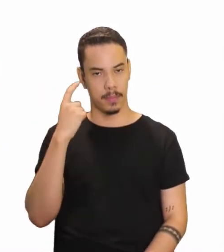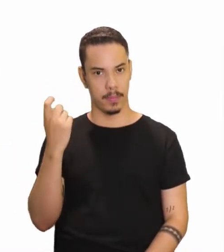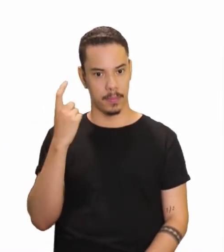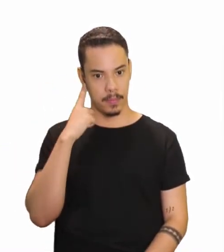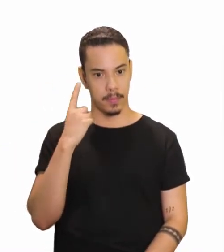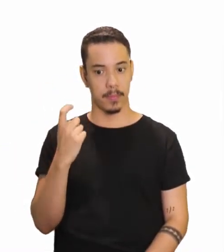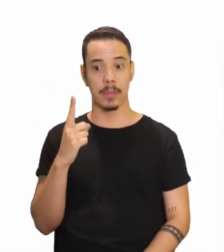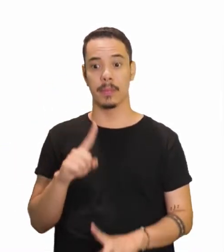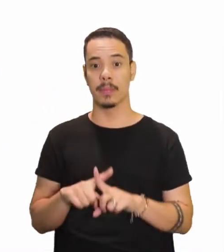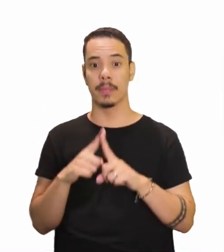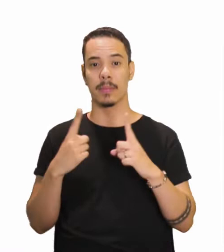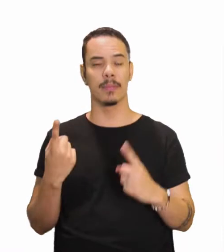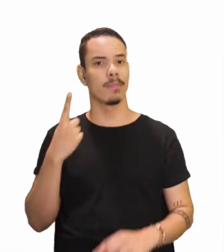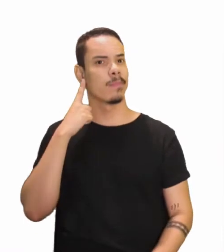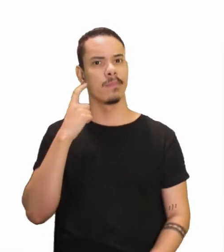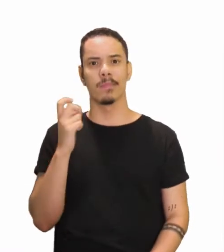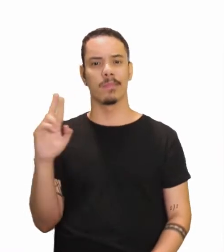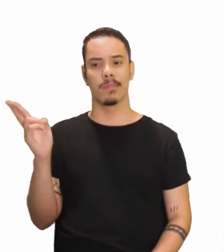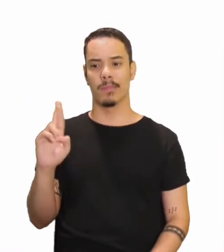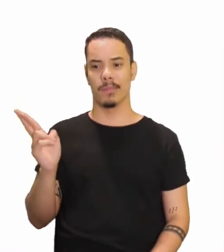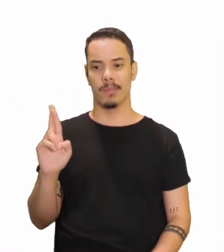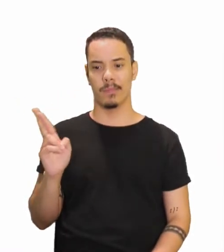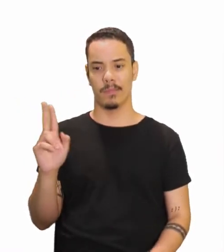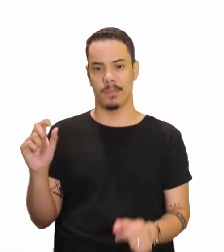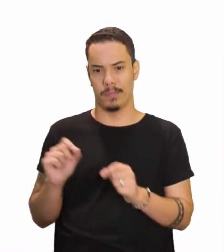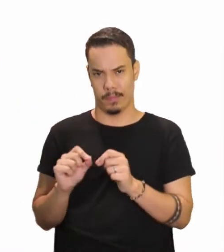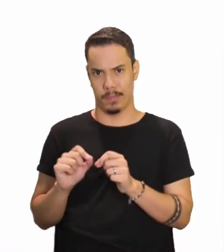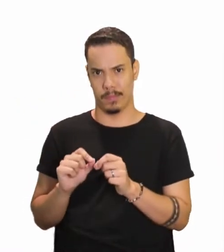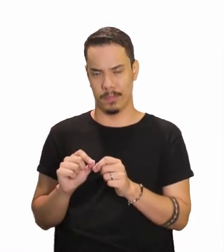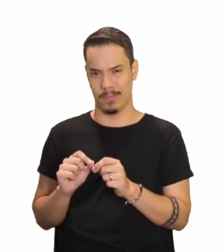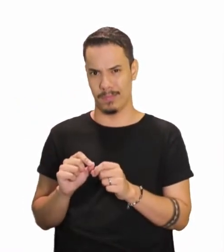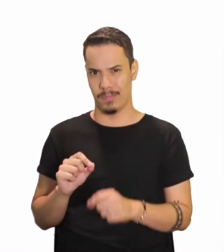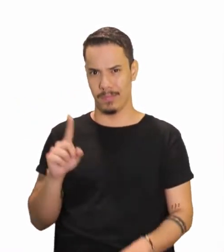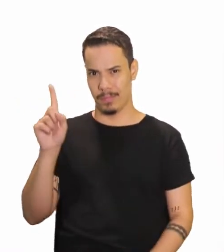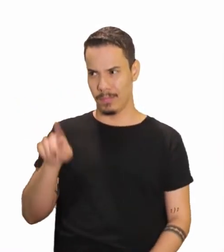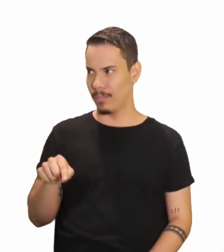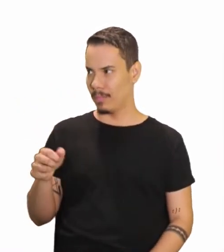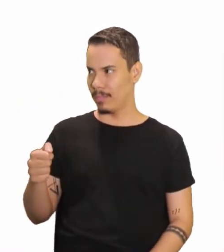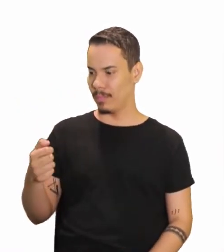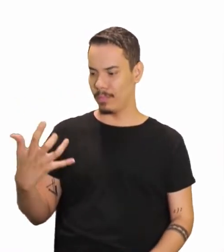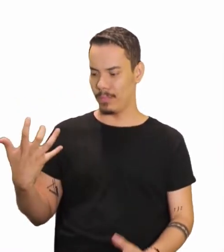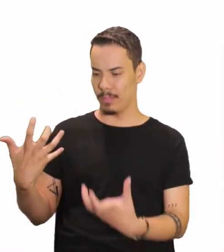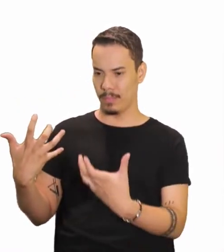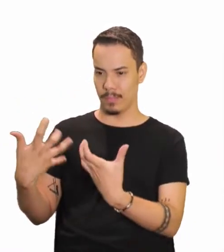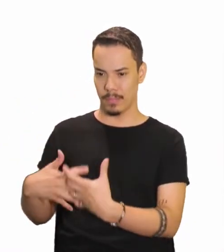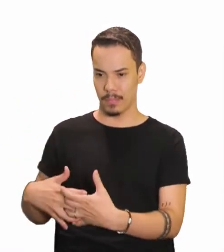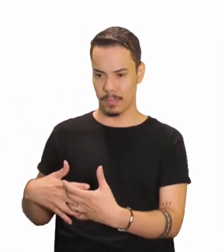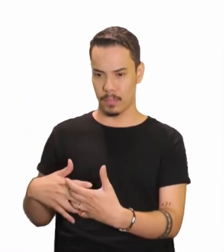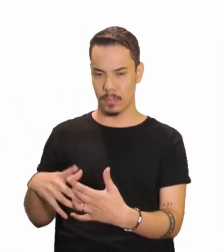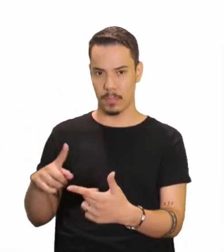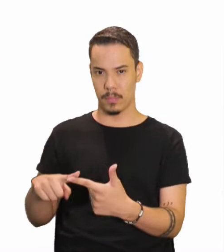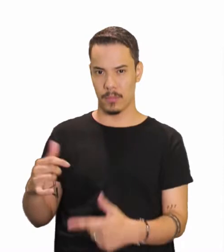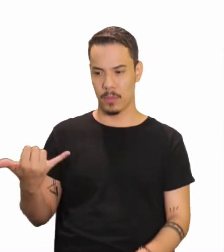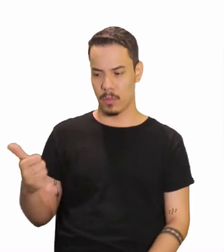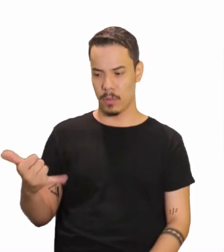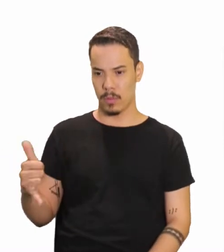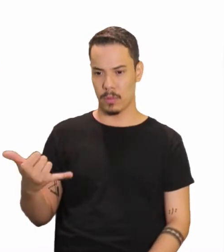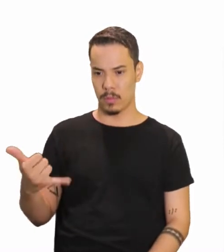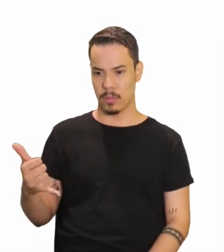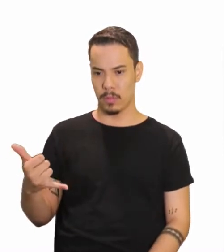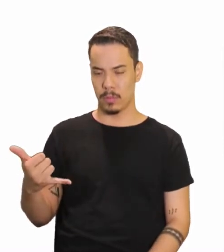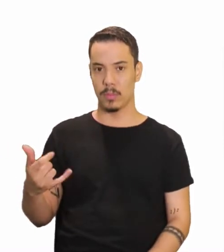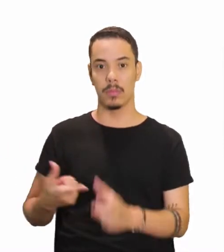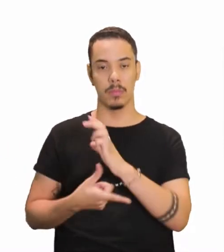Esse som, quem produz? Um aparelho? É aí o seu celular? Antes,